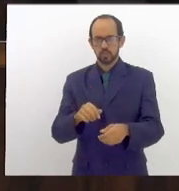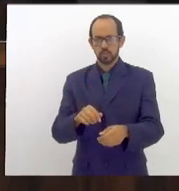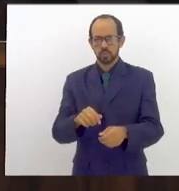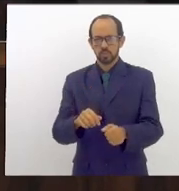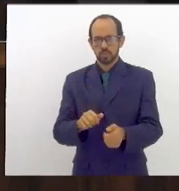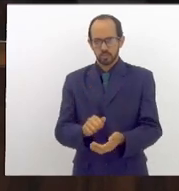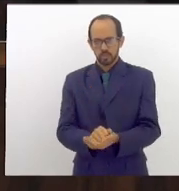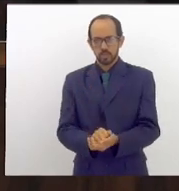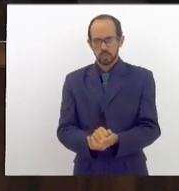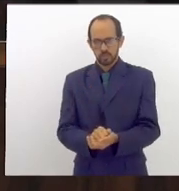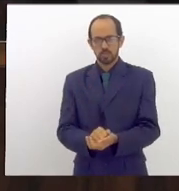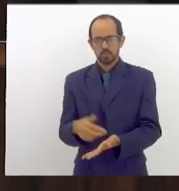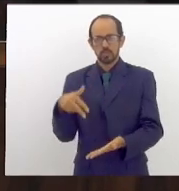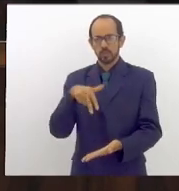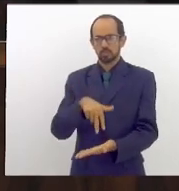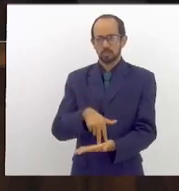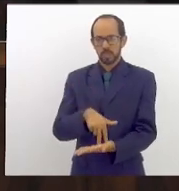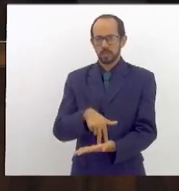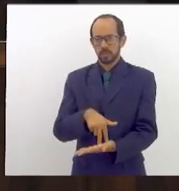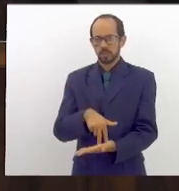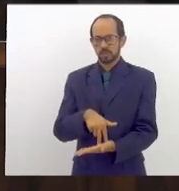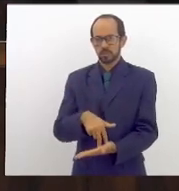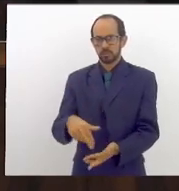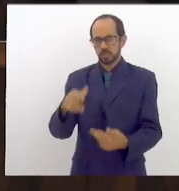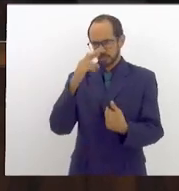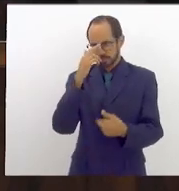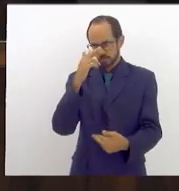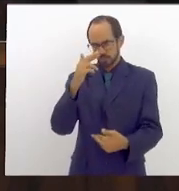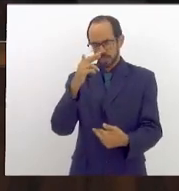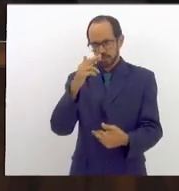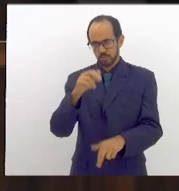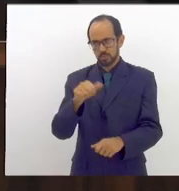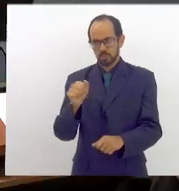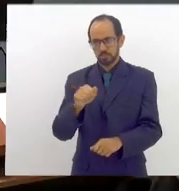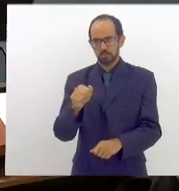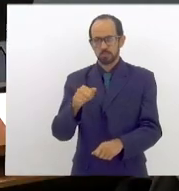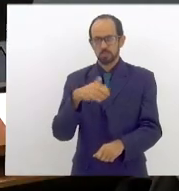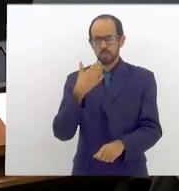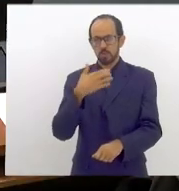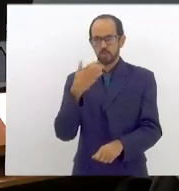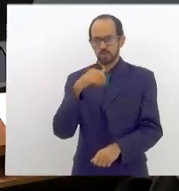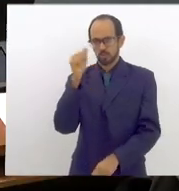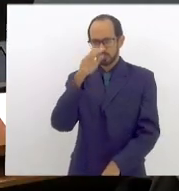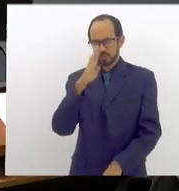que nos colocamos em posição de respeito para execução do Hino Nacional